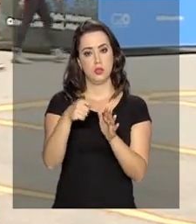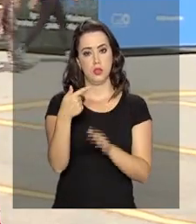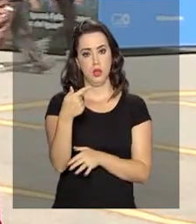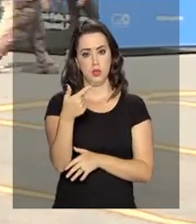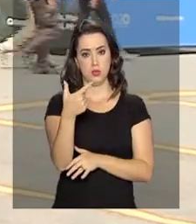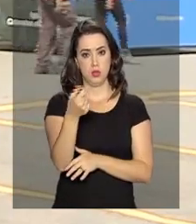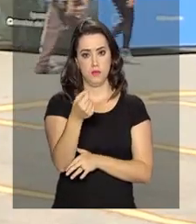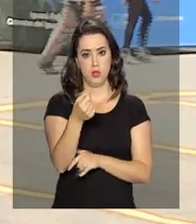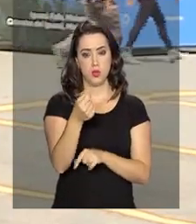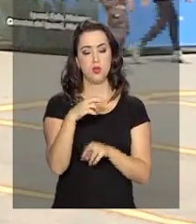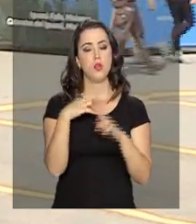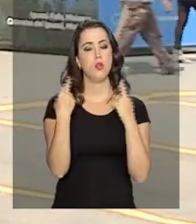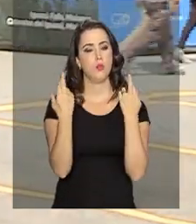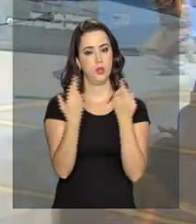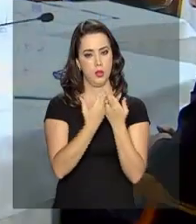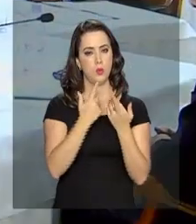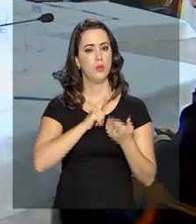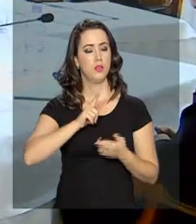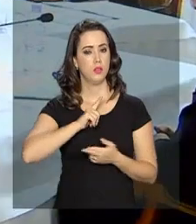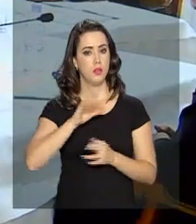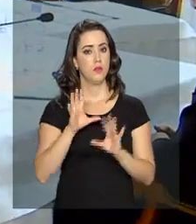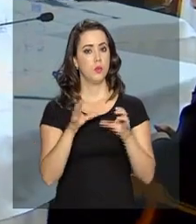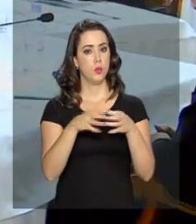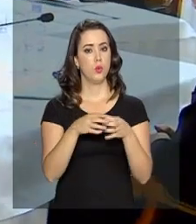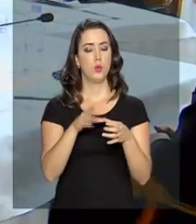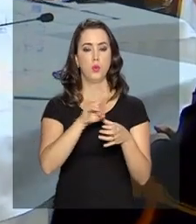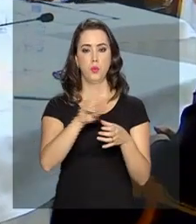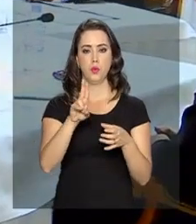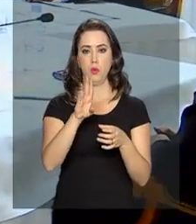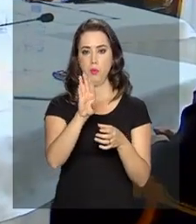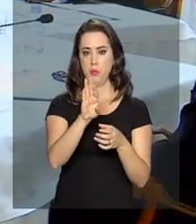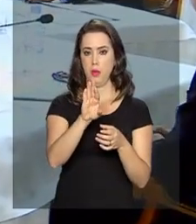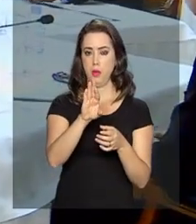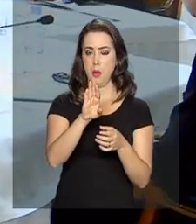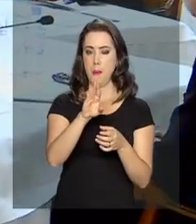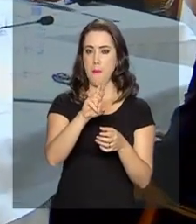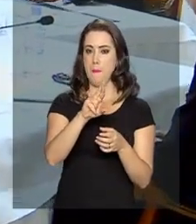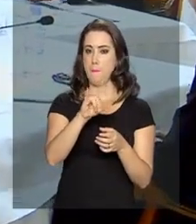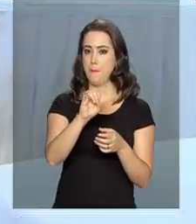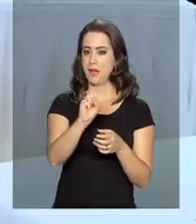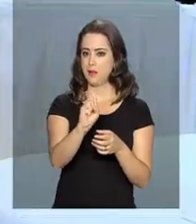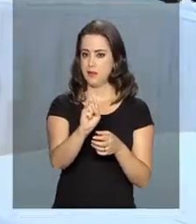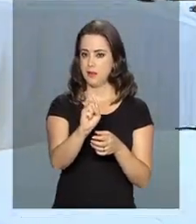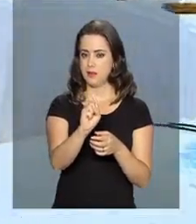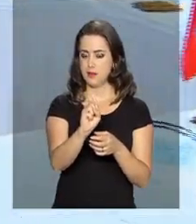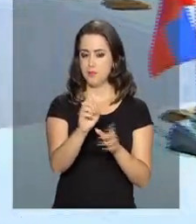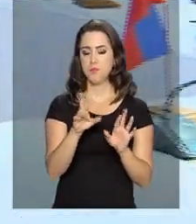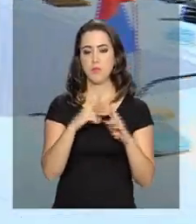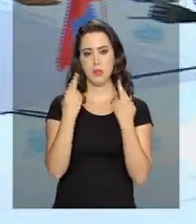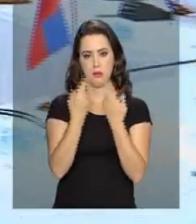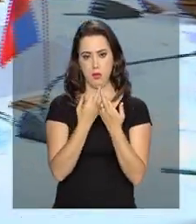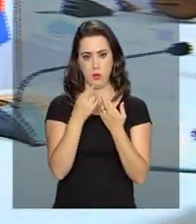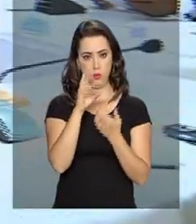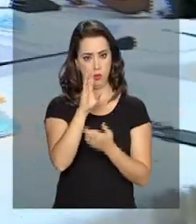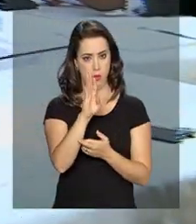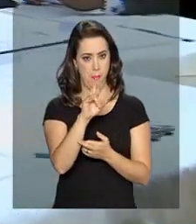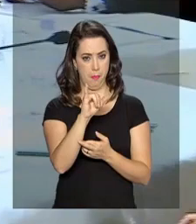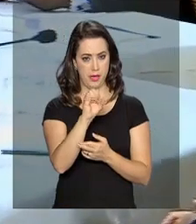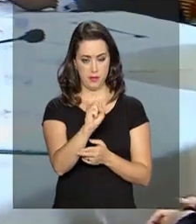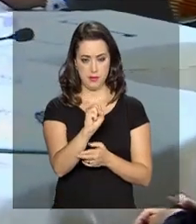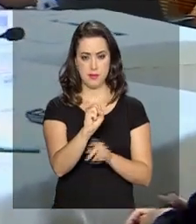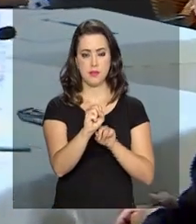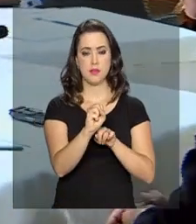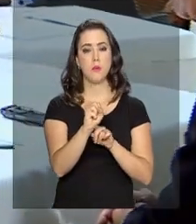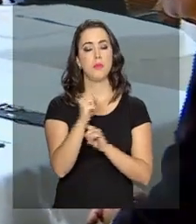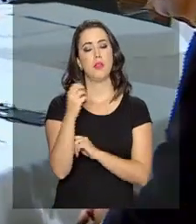Temer participou de uma reunião do BRICS aqui em Buenos Aires. O grupo reúne, além do Brasil,